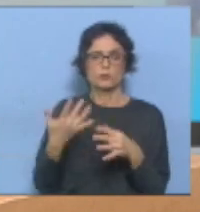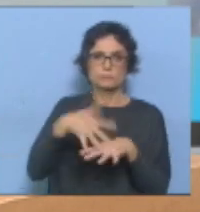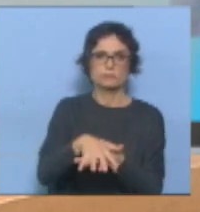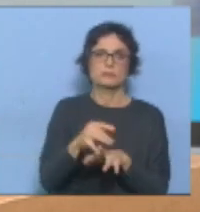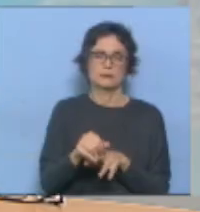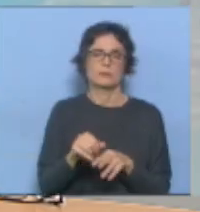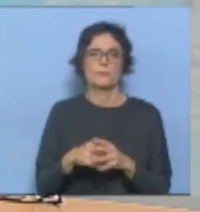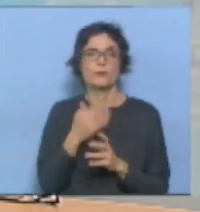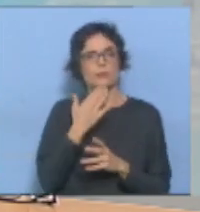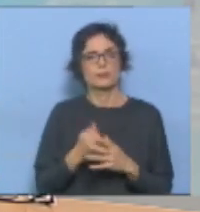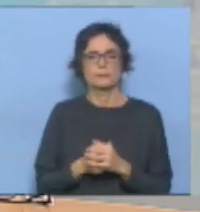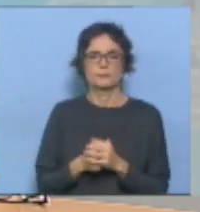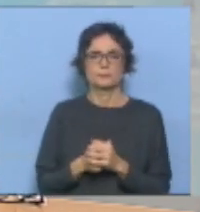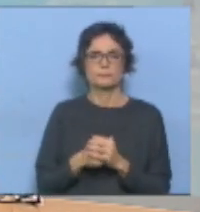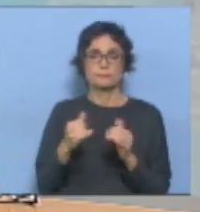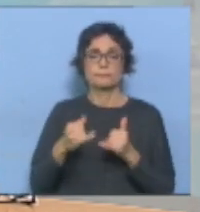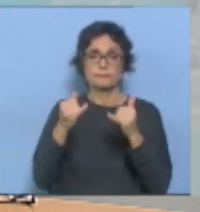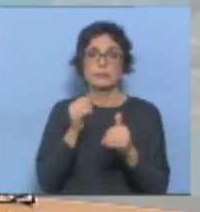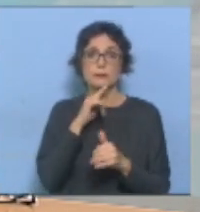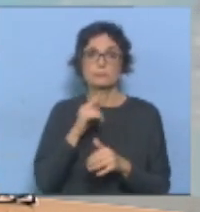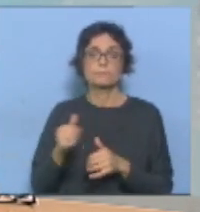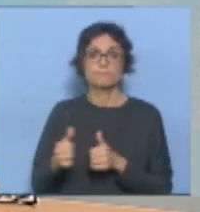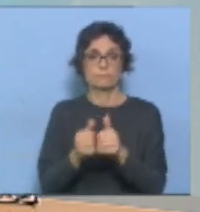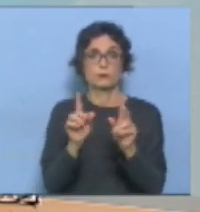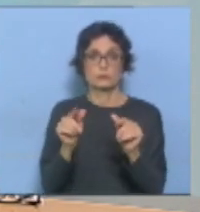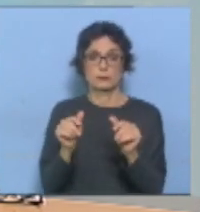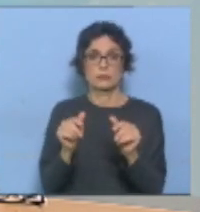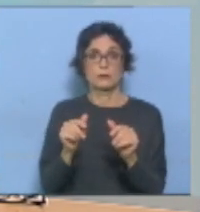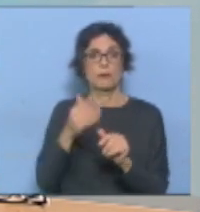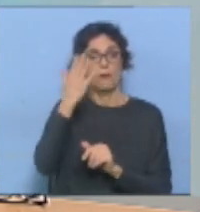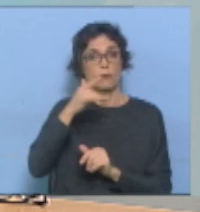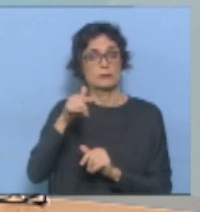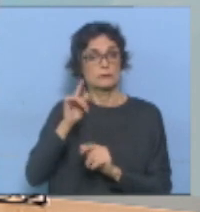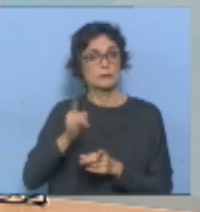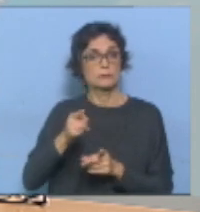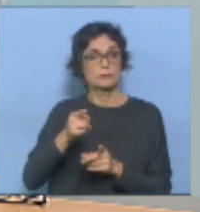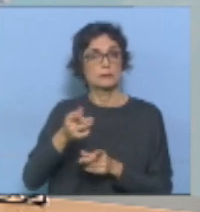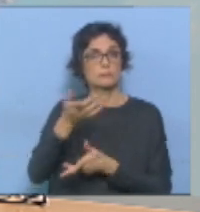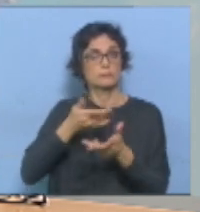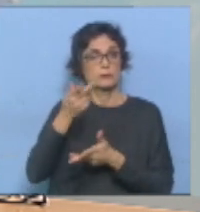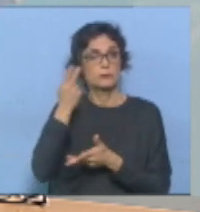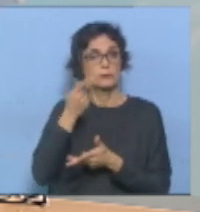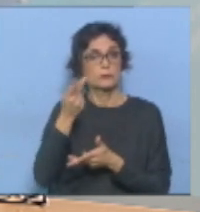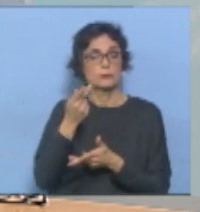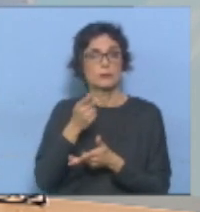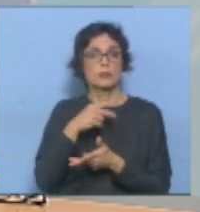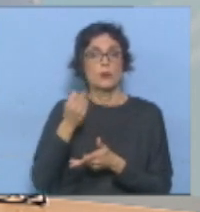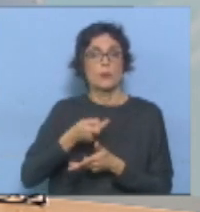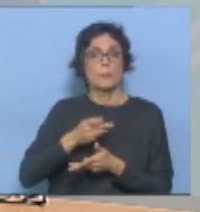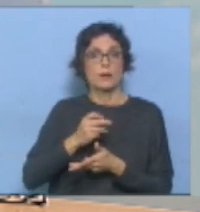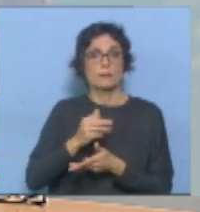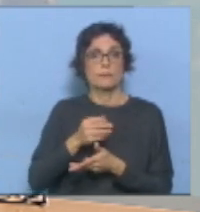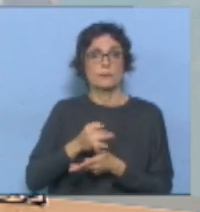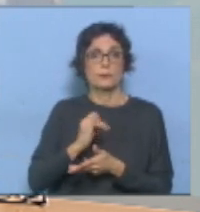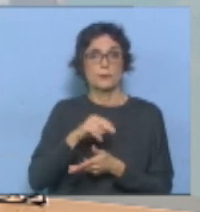Paulo. Mais logo, acompanhe-nos na rádio no dia em que iniciamos uma partilha de vida que o Padre Feitor Pinto faz com quem nos